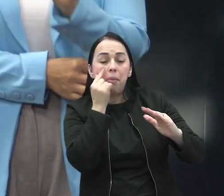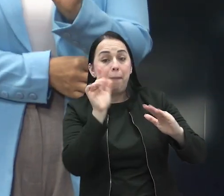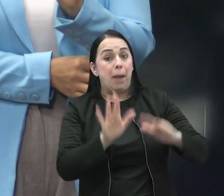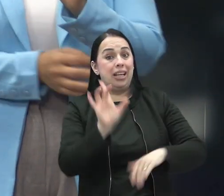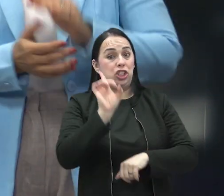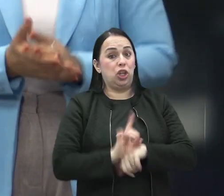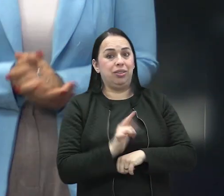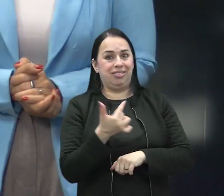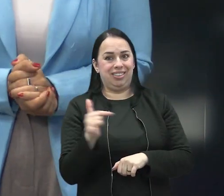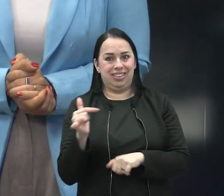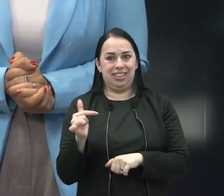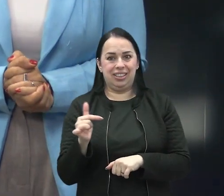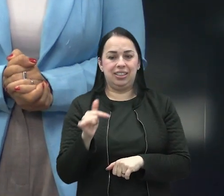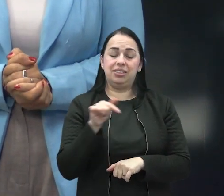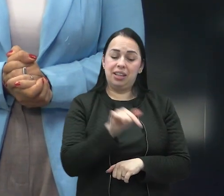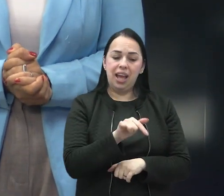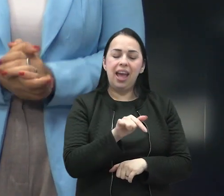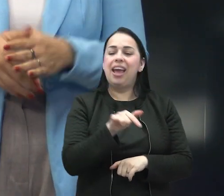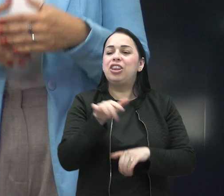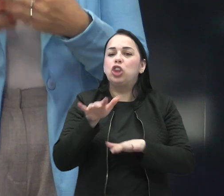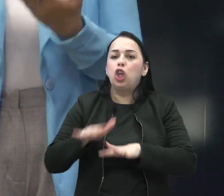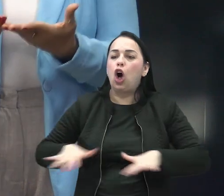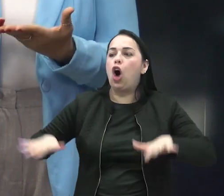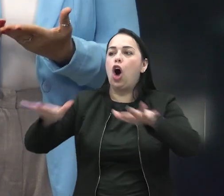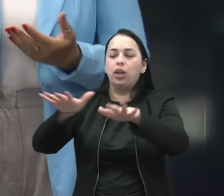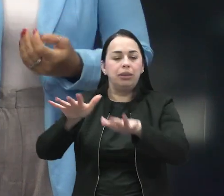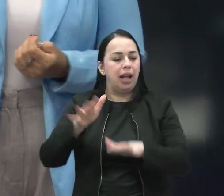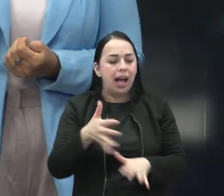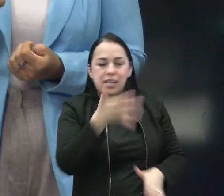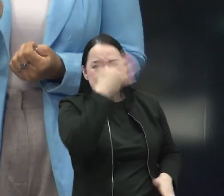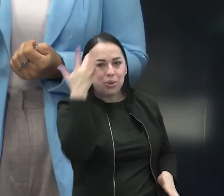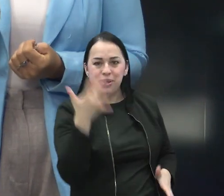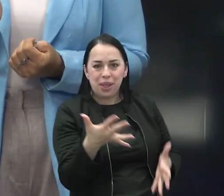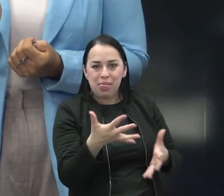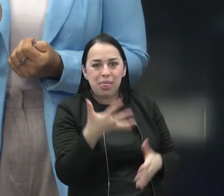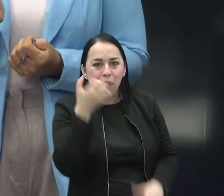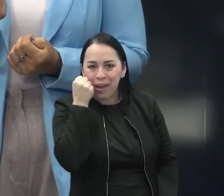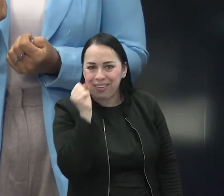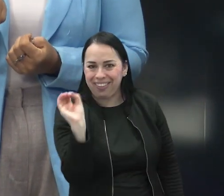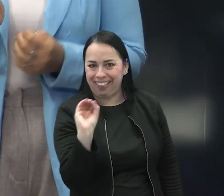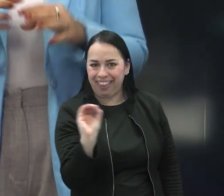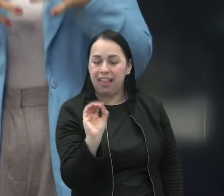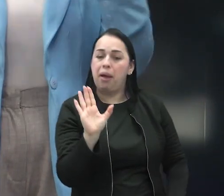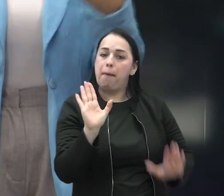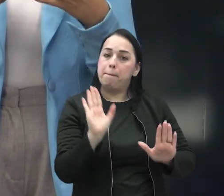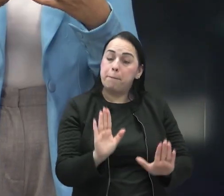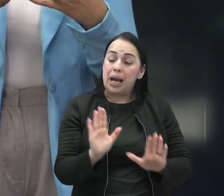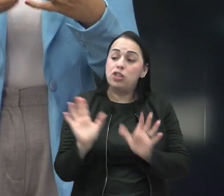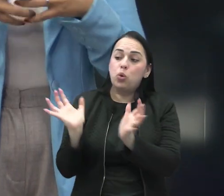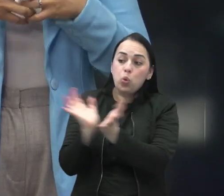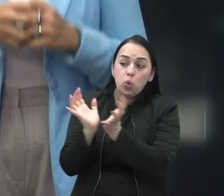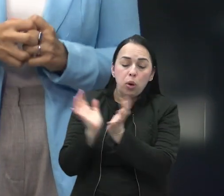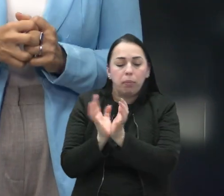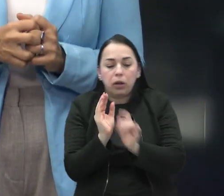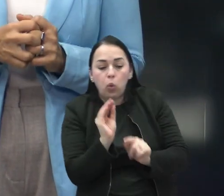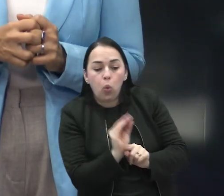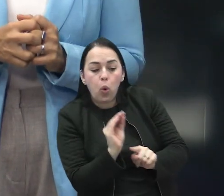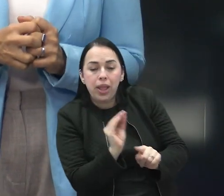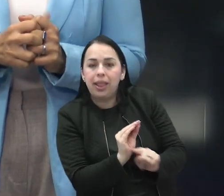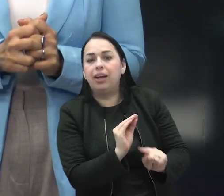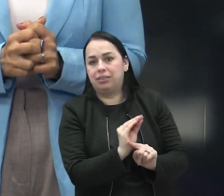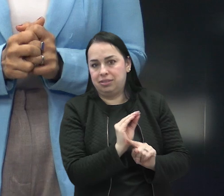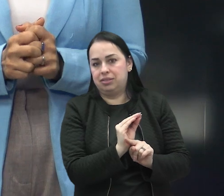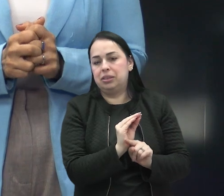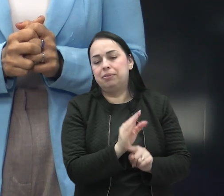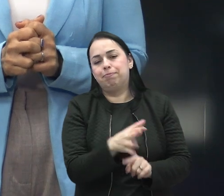São os pets comunitários, que não são adotados por uma única pessoa e sim por um grupo que se sensibiliza